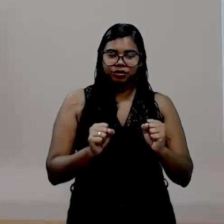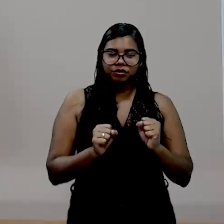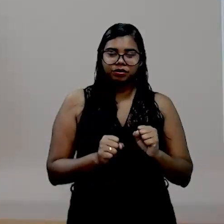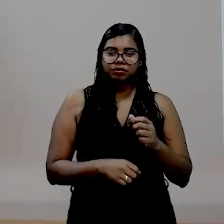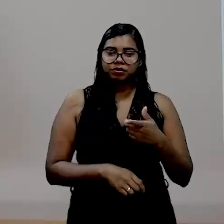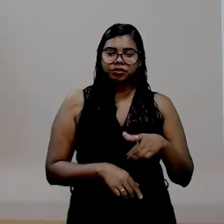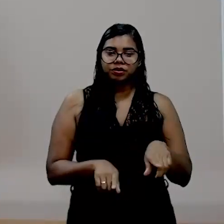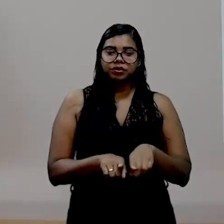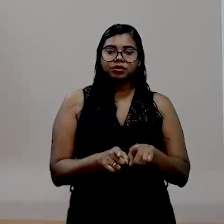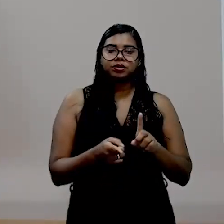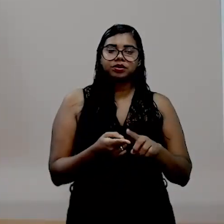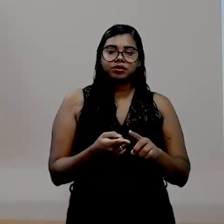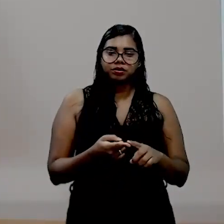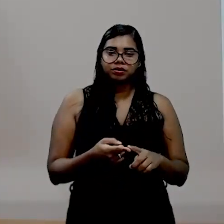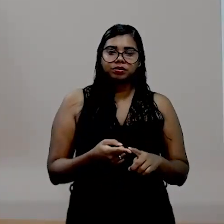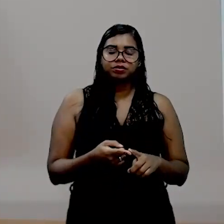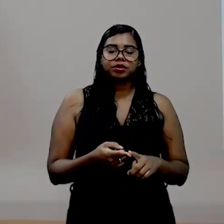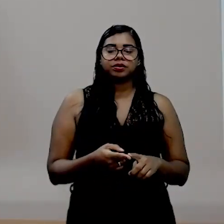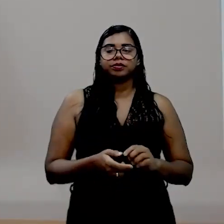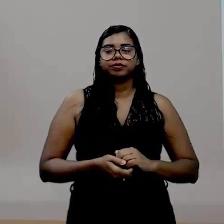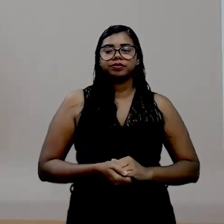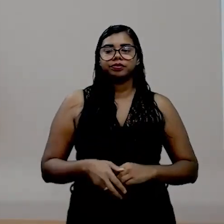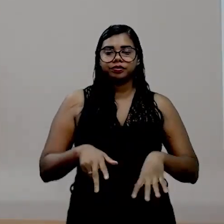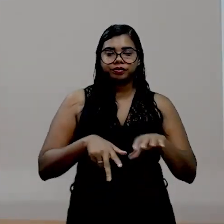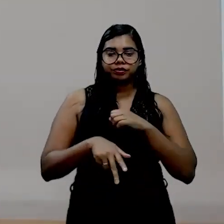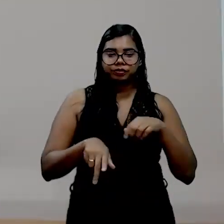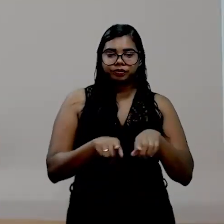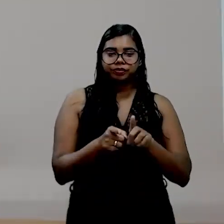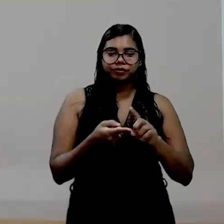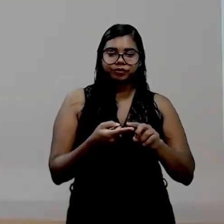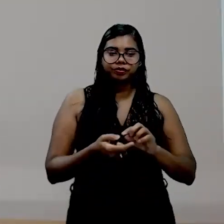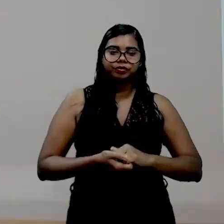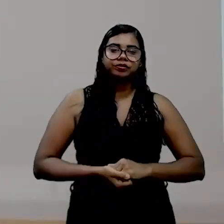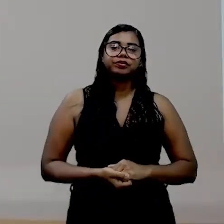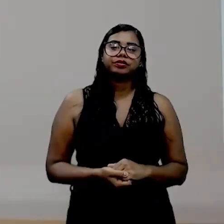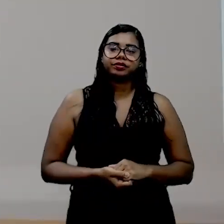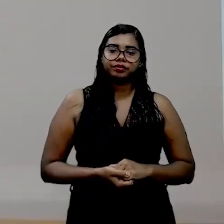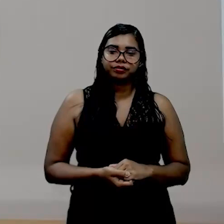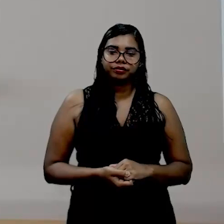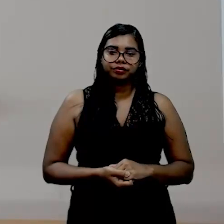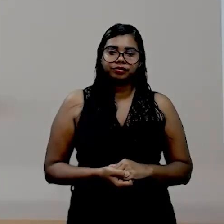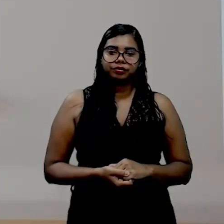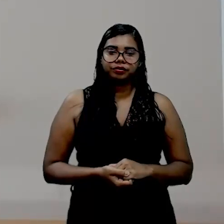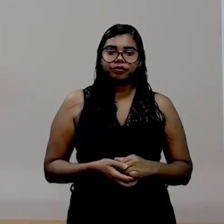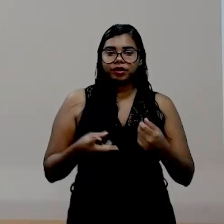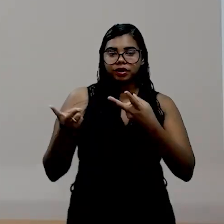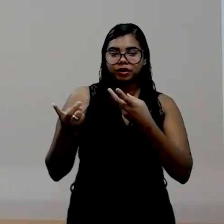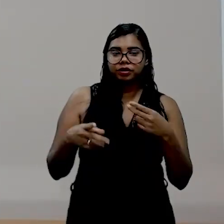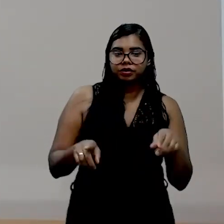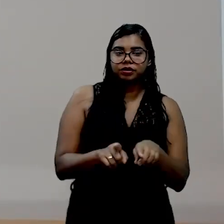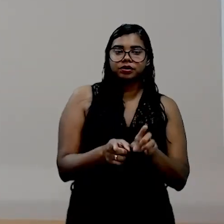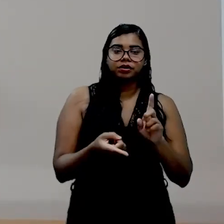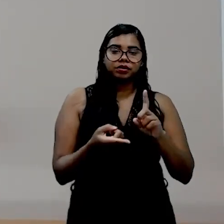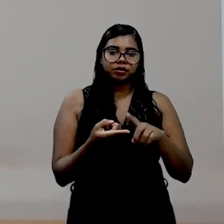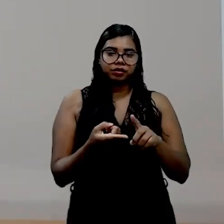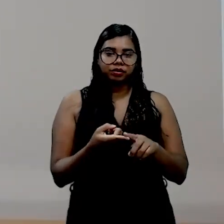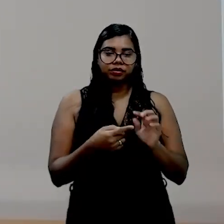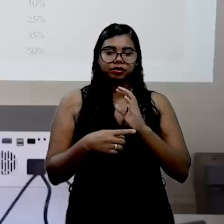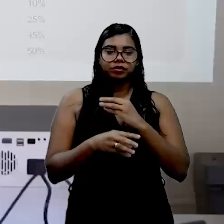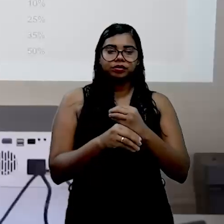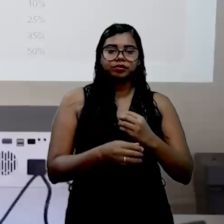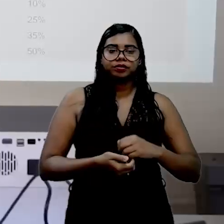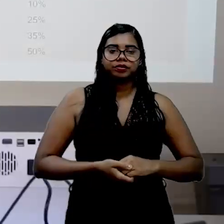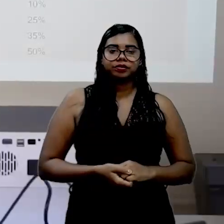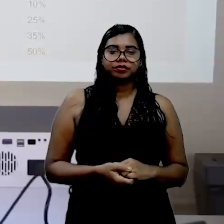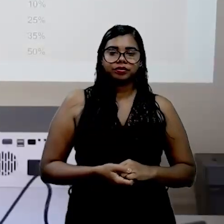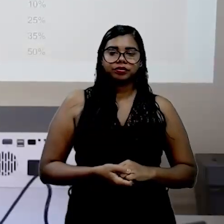uma inflamação, uma infecção, um trauma. Não é? Então, a gente, quando percebe que o PSA está alto, você vai pesquisar patologias prostáticas. Tem